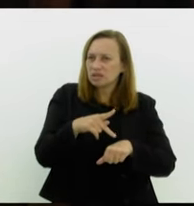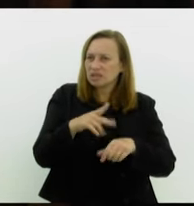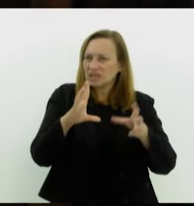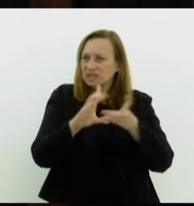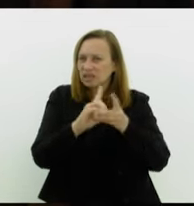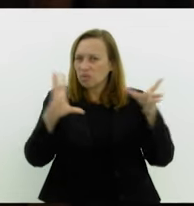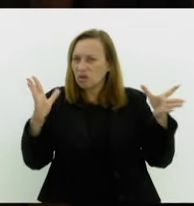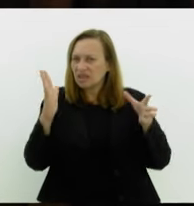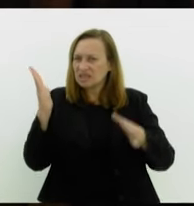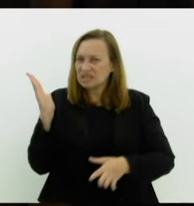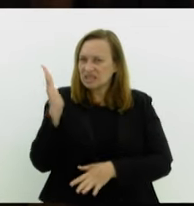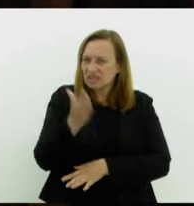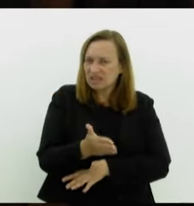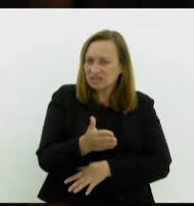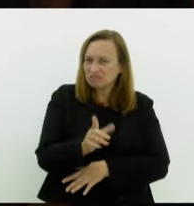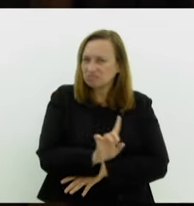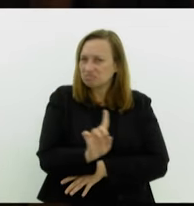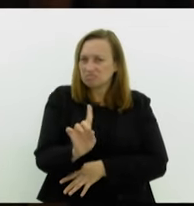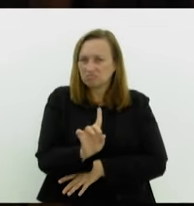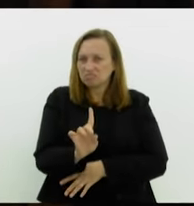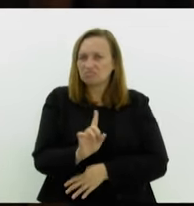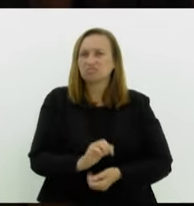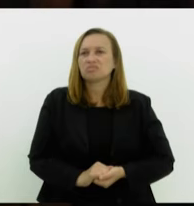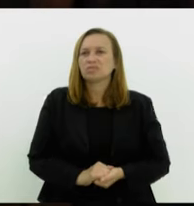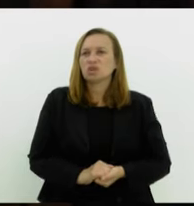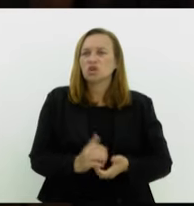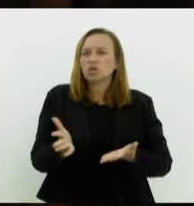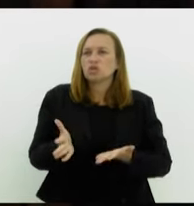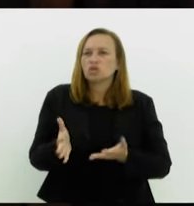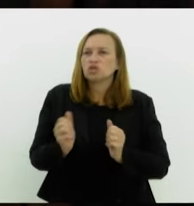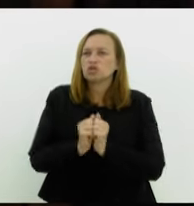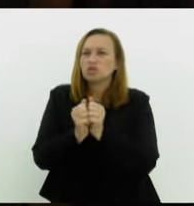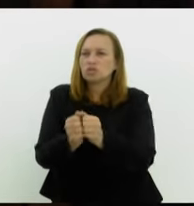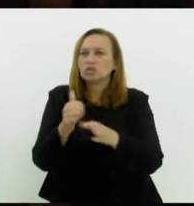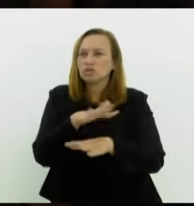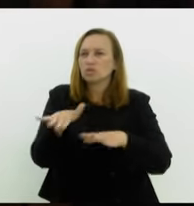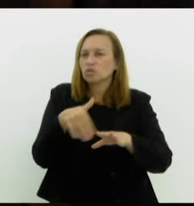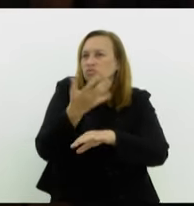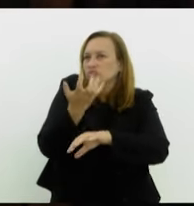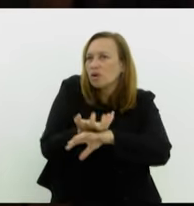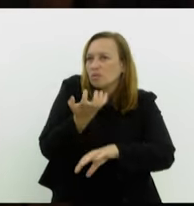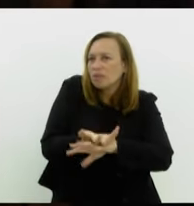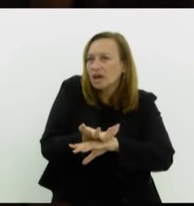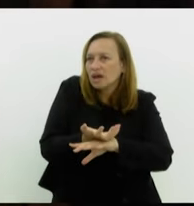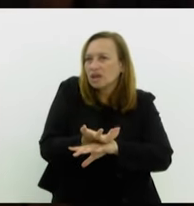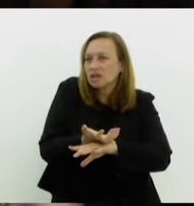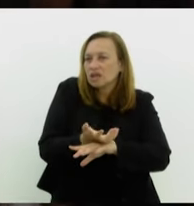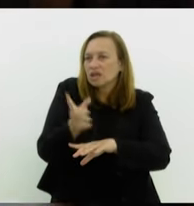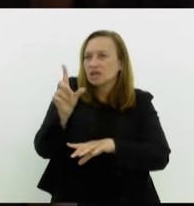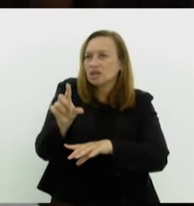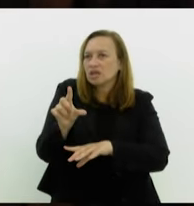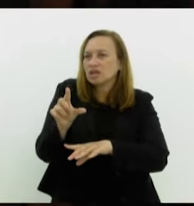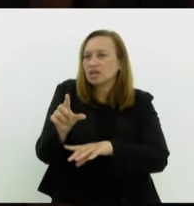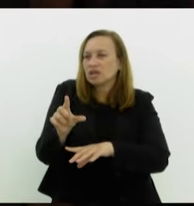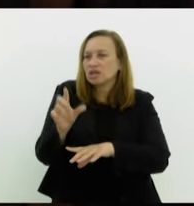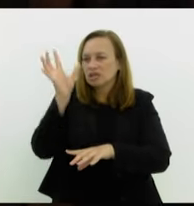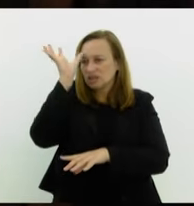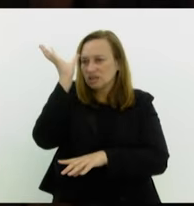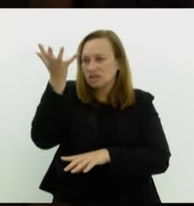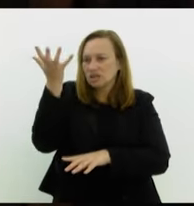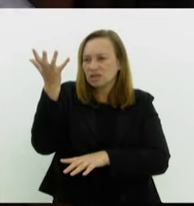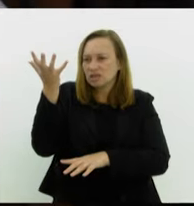democracia direta a gente não tem condição de juntar todo mundo numa praça e decidir os rumos do nosso país a gente exerce qual tipo de